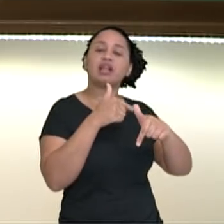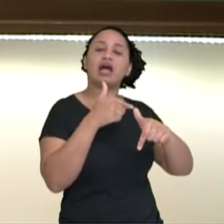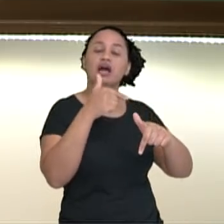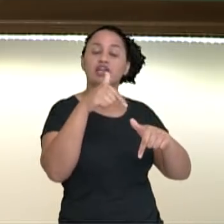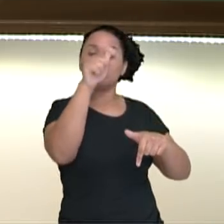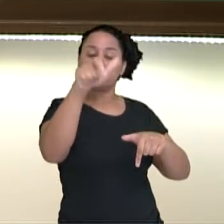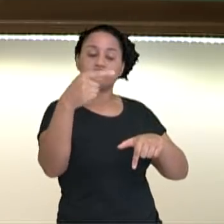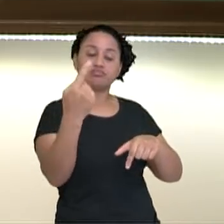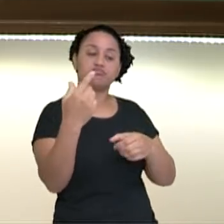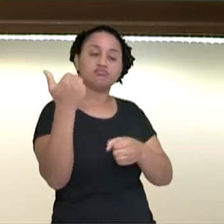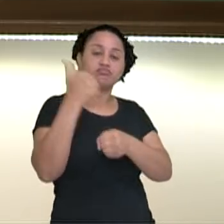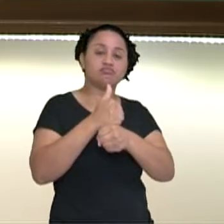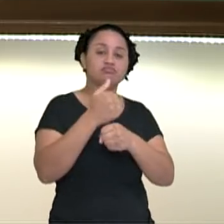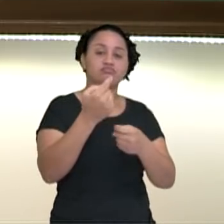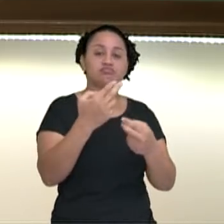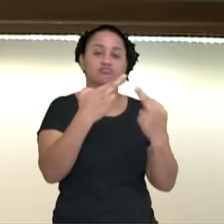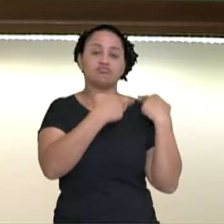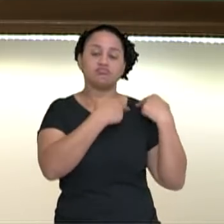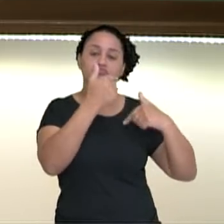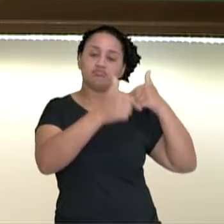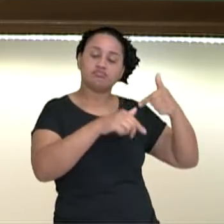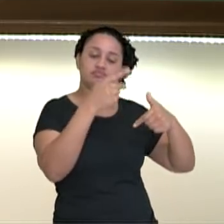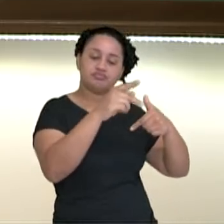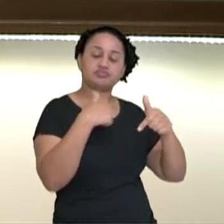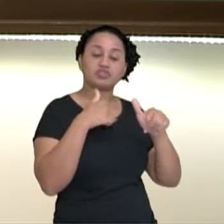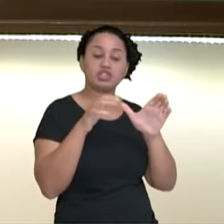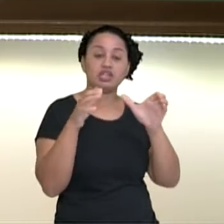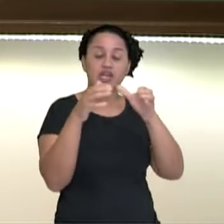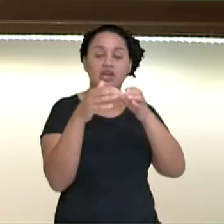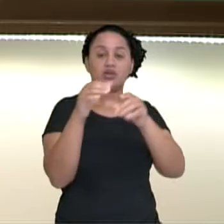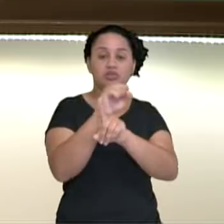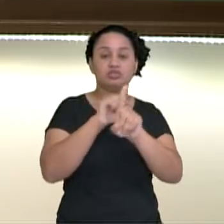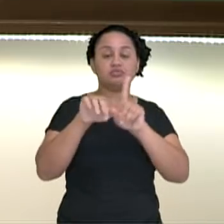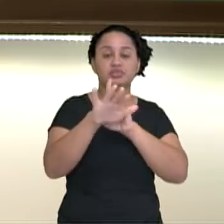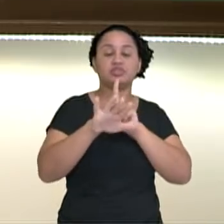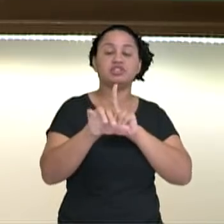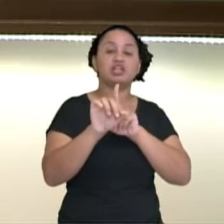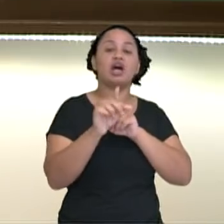patrão, que em sua maioria faz parte de um grupo social